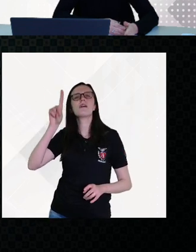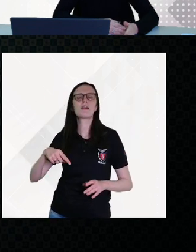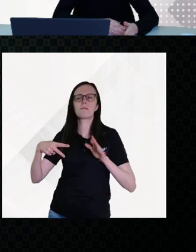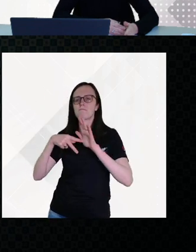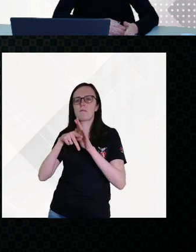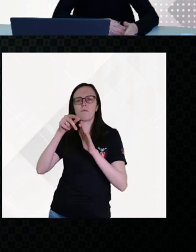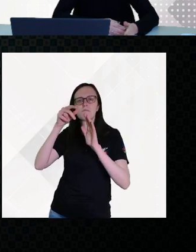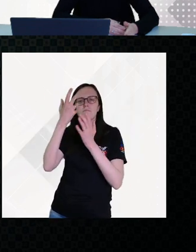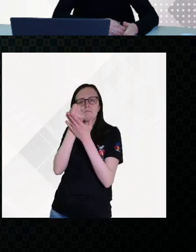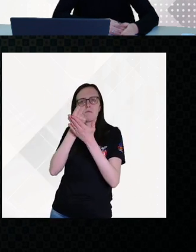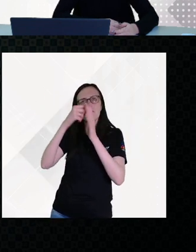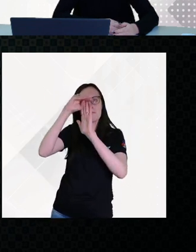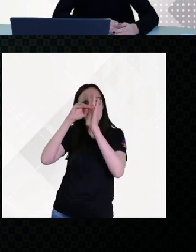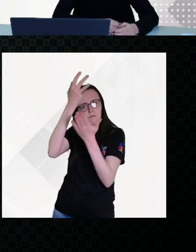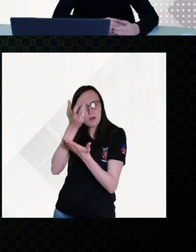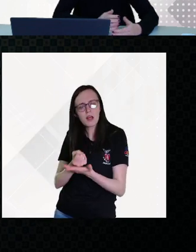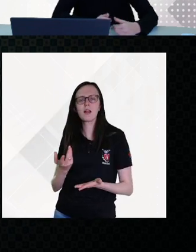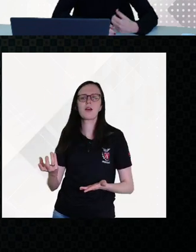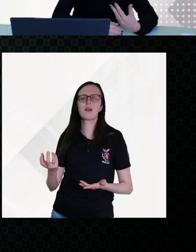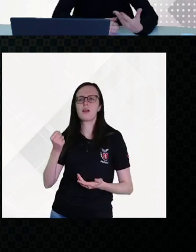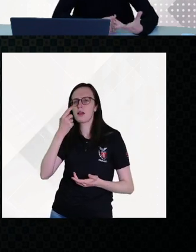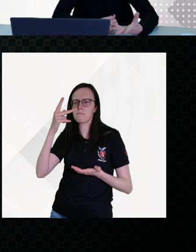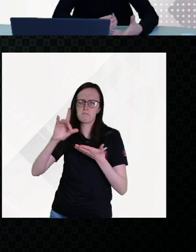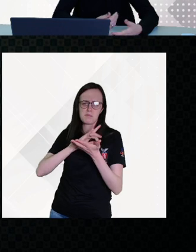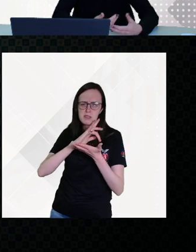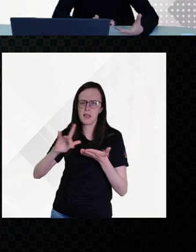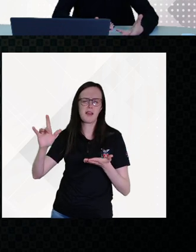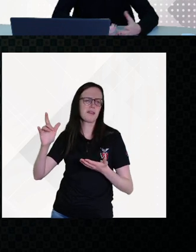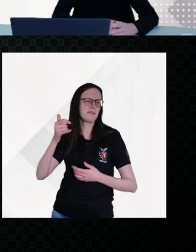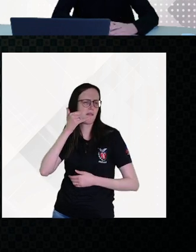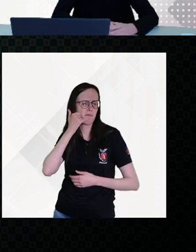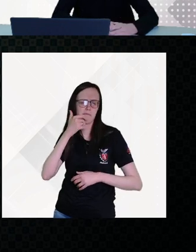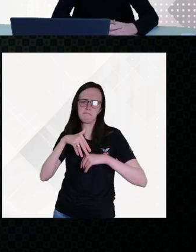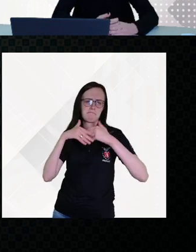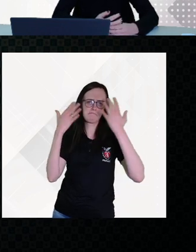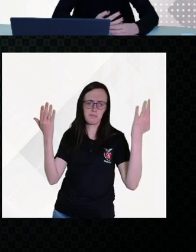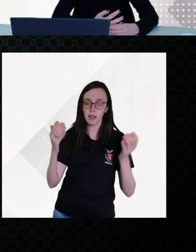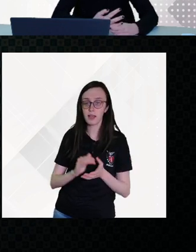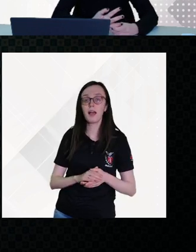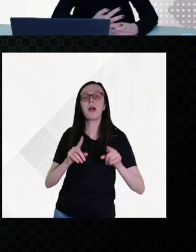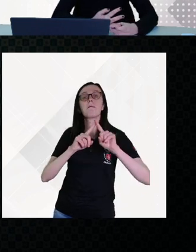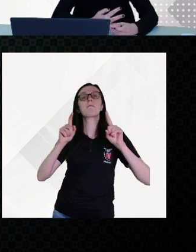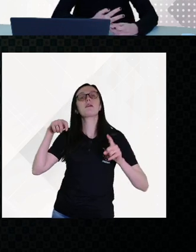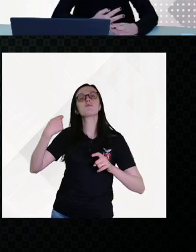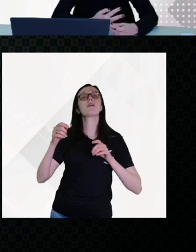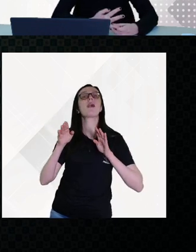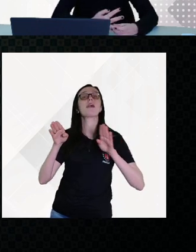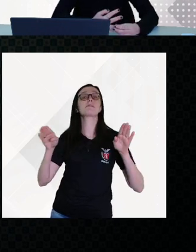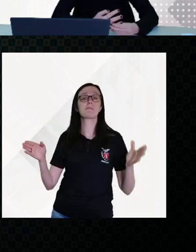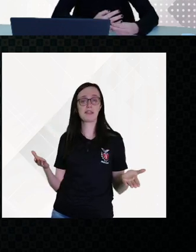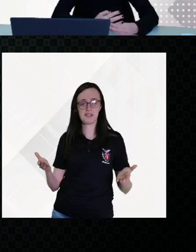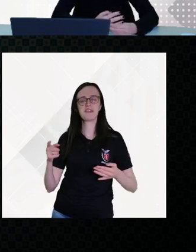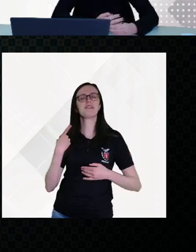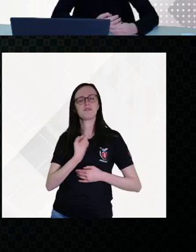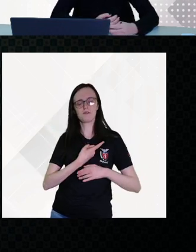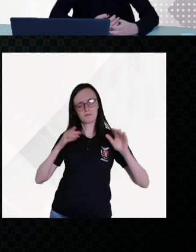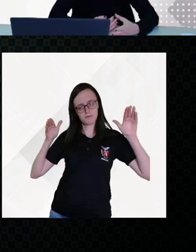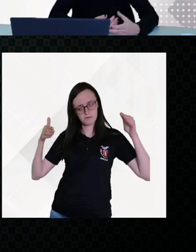softwares, aplicativos, em tablets, em celular, enfim. A questão da acessibilidade, a gente vai